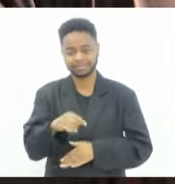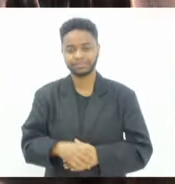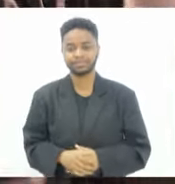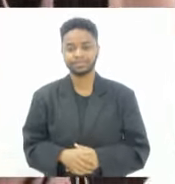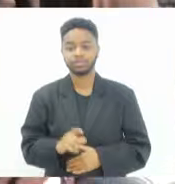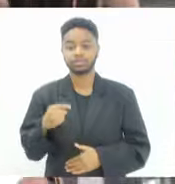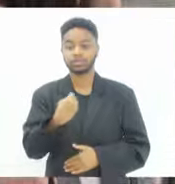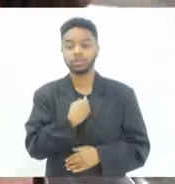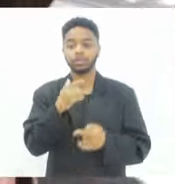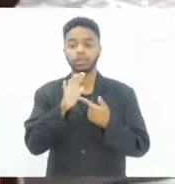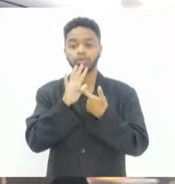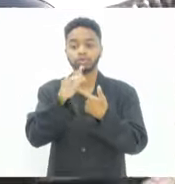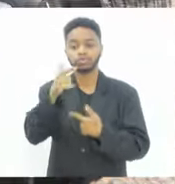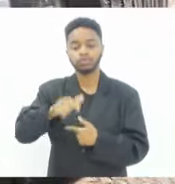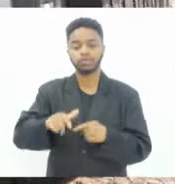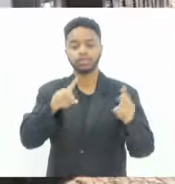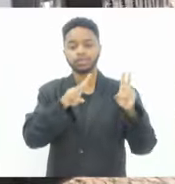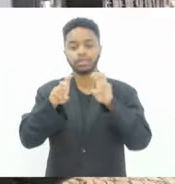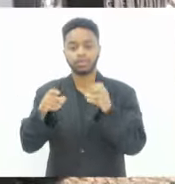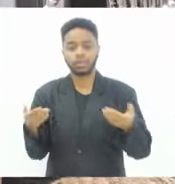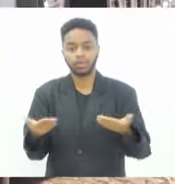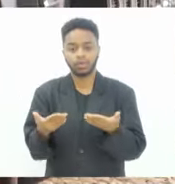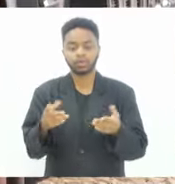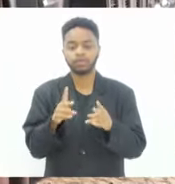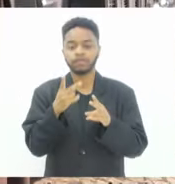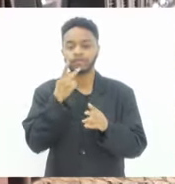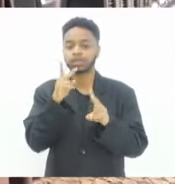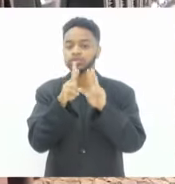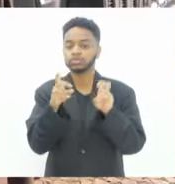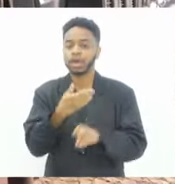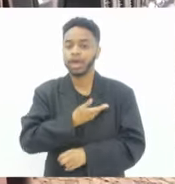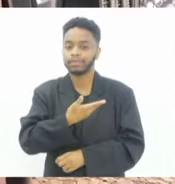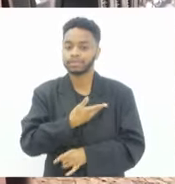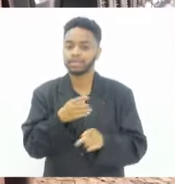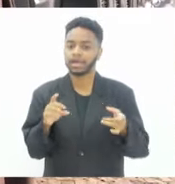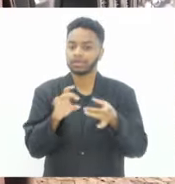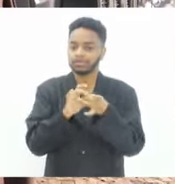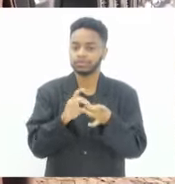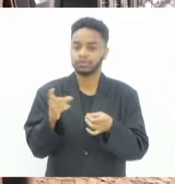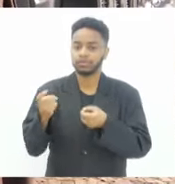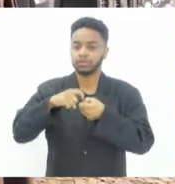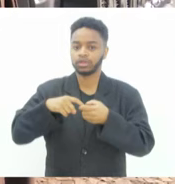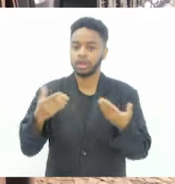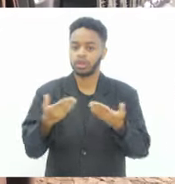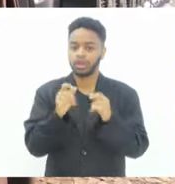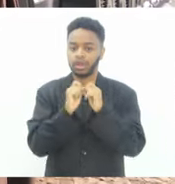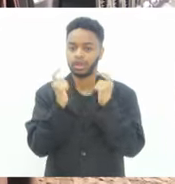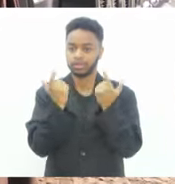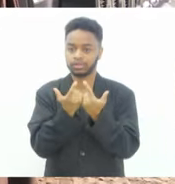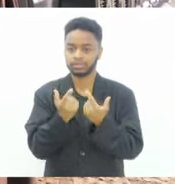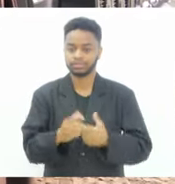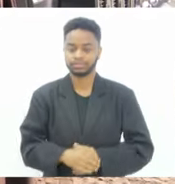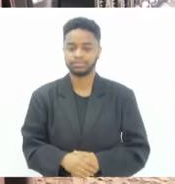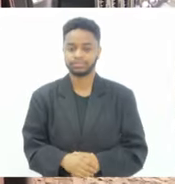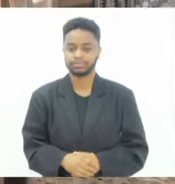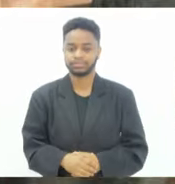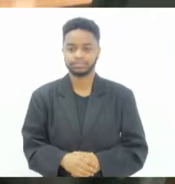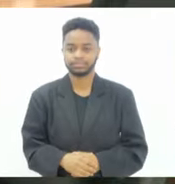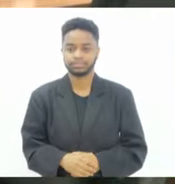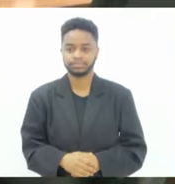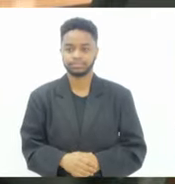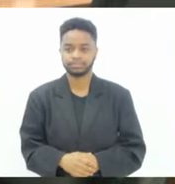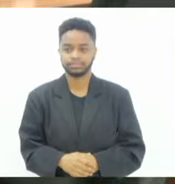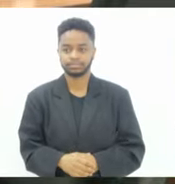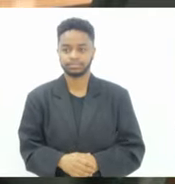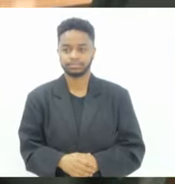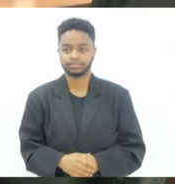destacando mais uma vez o tema desse ano, falando sobre a amizade e a fraternidade. Voltamos com você no estúdio, Vicente, perdão.